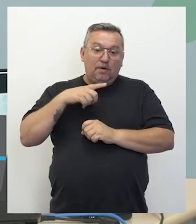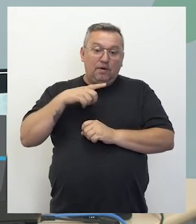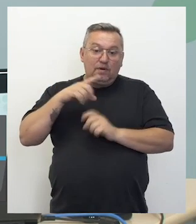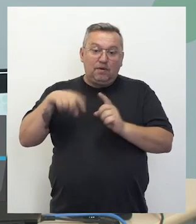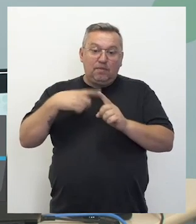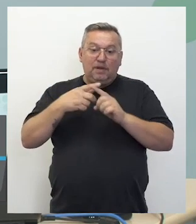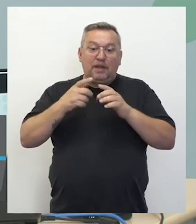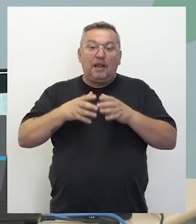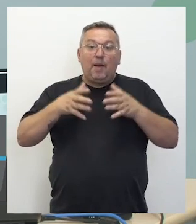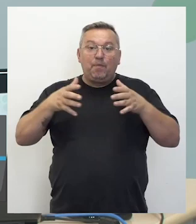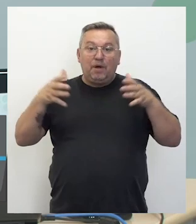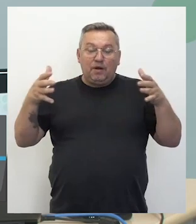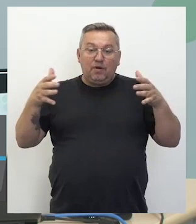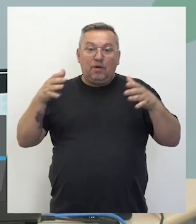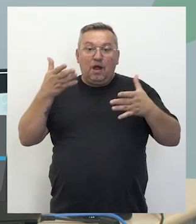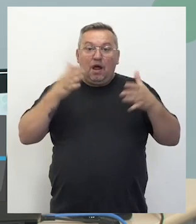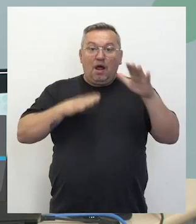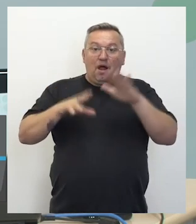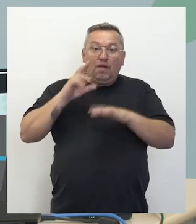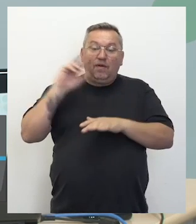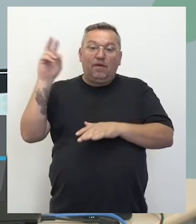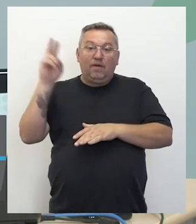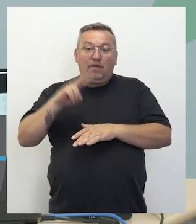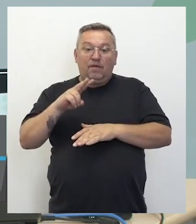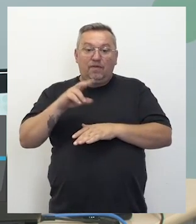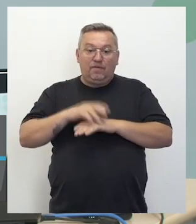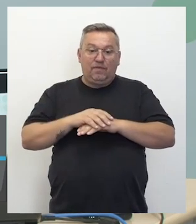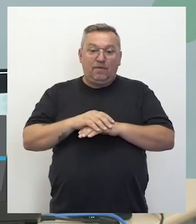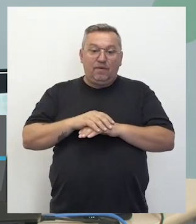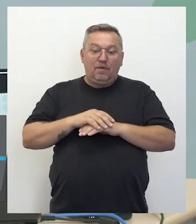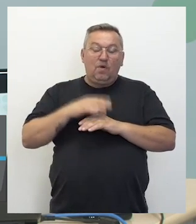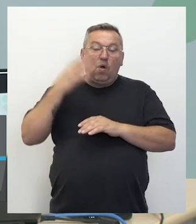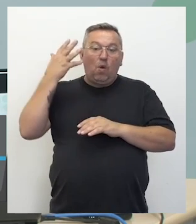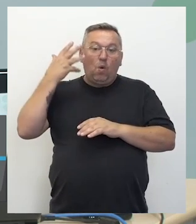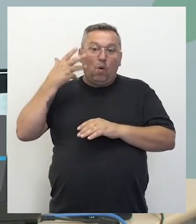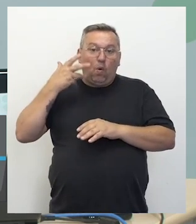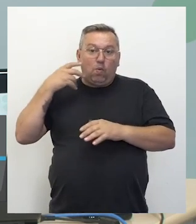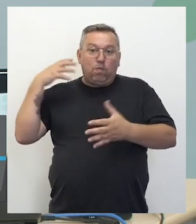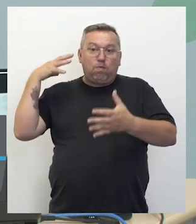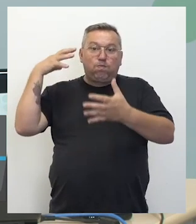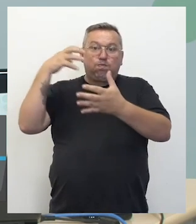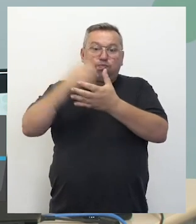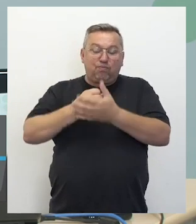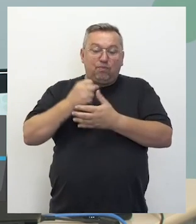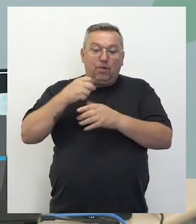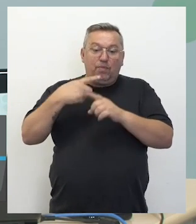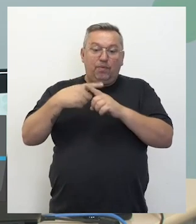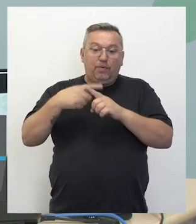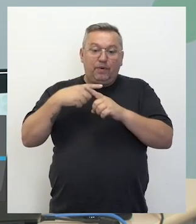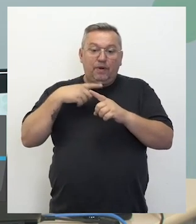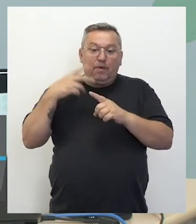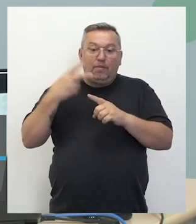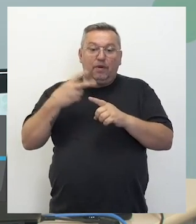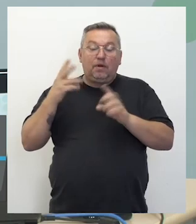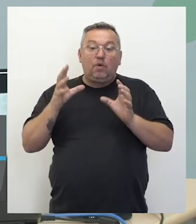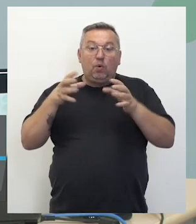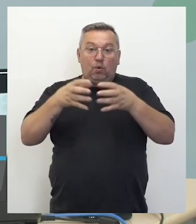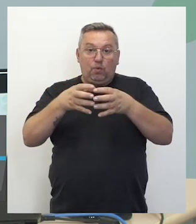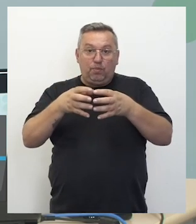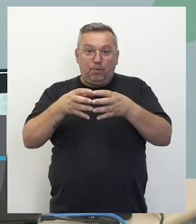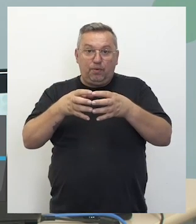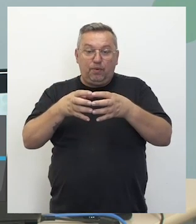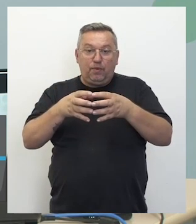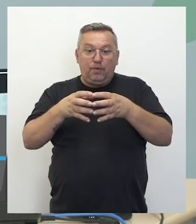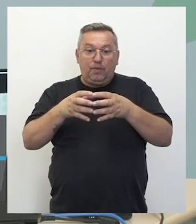de tamanho. Eu sei que você às vezes vê lá um leão, né, uma leoa caçando uma presa muito maior, mas é porque ela caça em grupo.